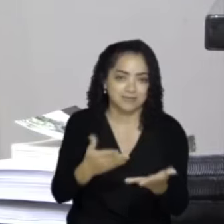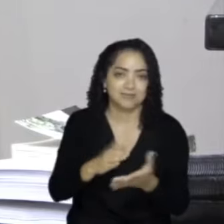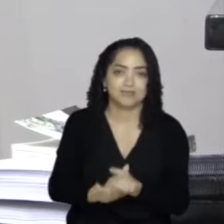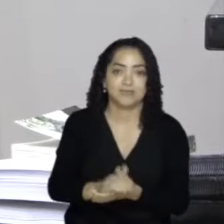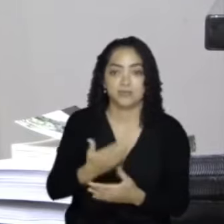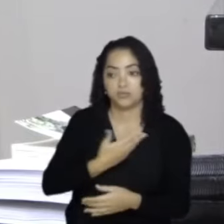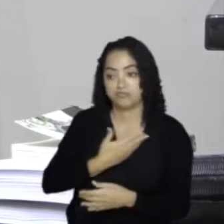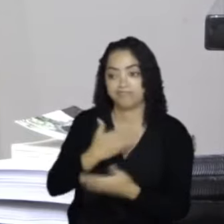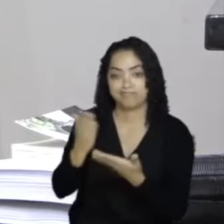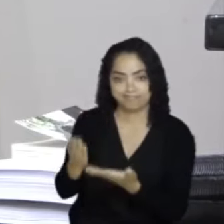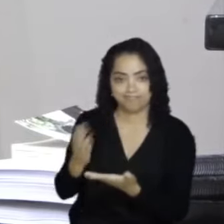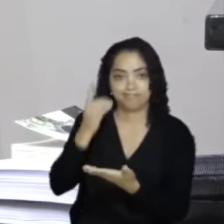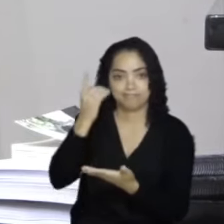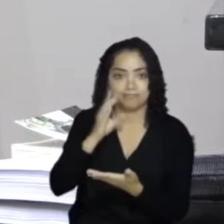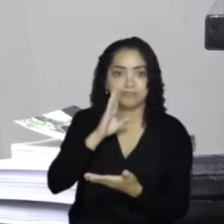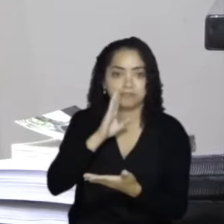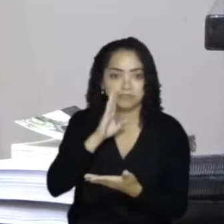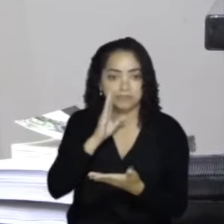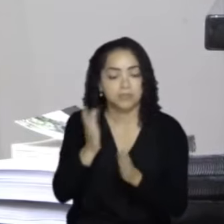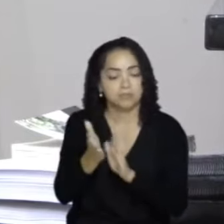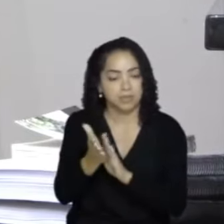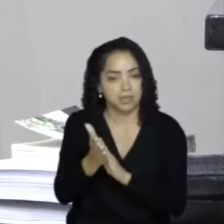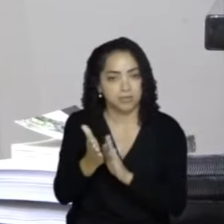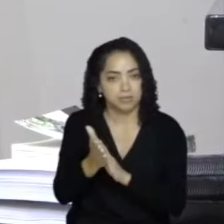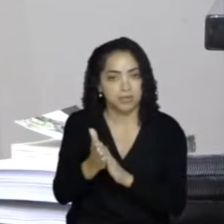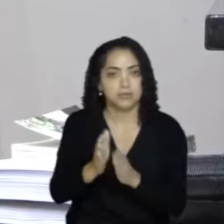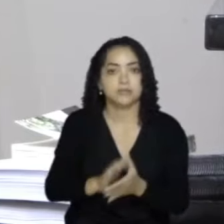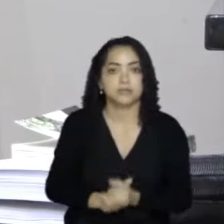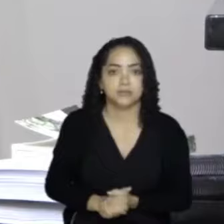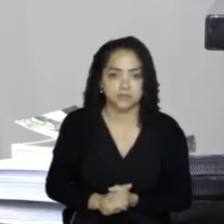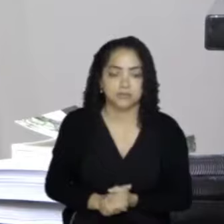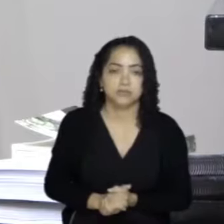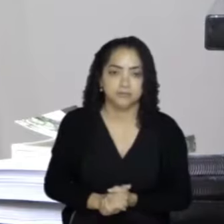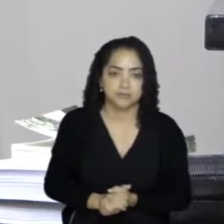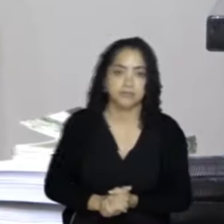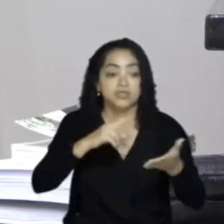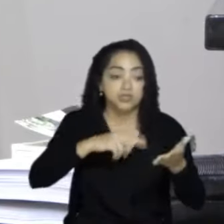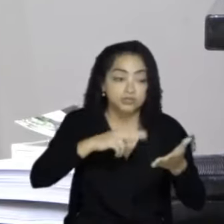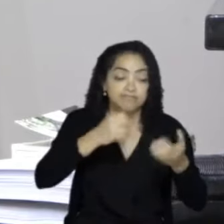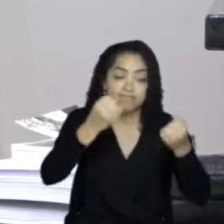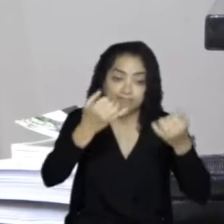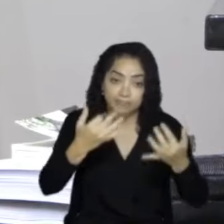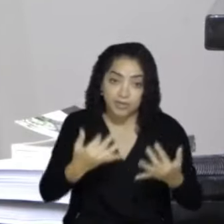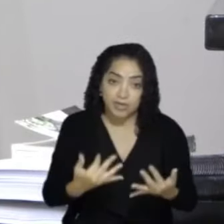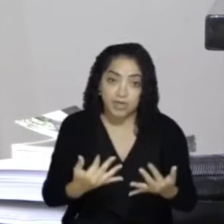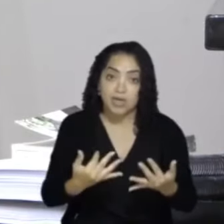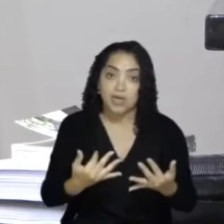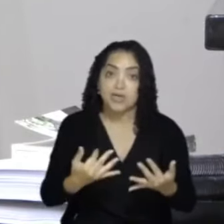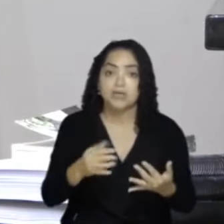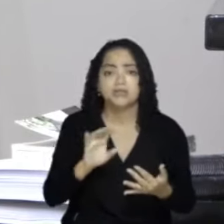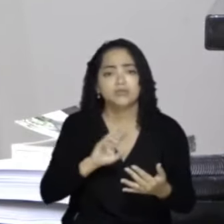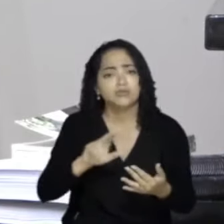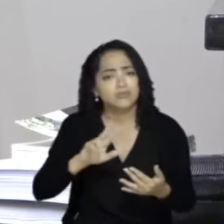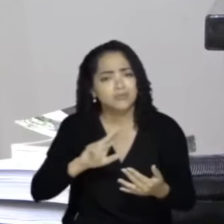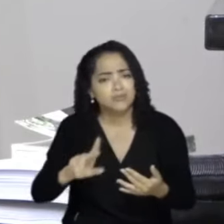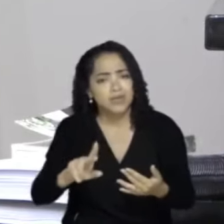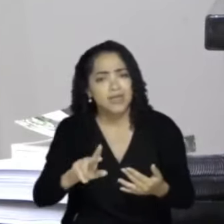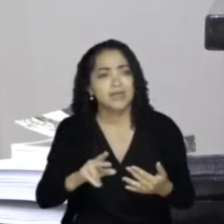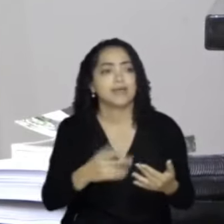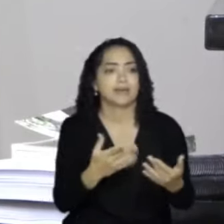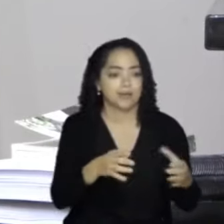partido, deputado Berlanda, parabéns pela sua iniciativa para consertar essa desgraça que foi esse projeto. Não é porque um projeto vem da bancada da